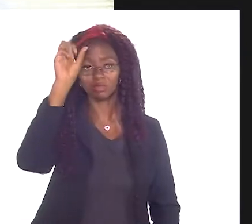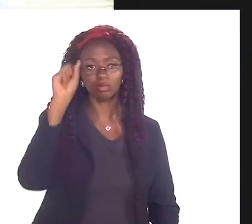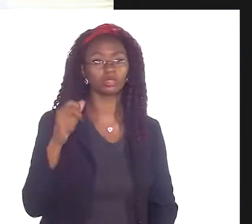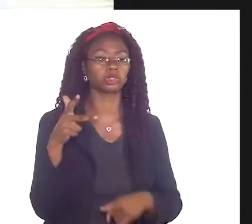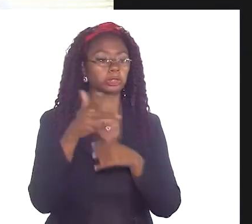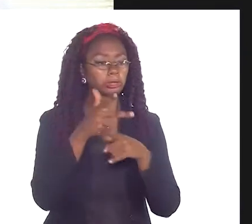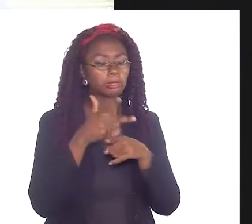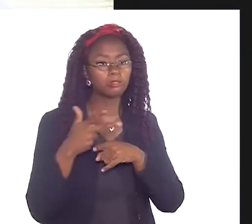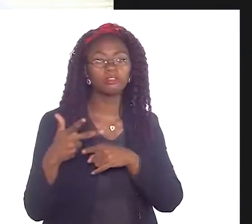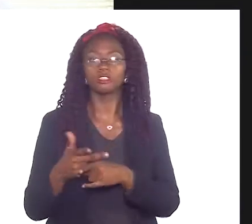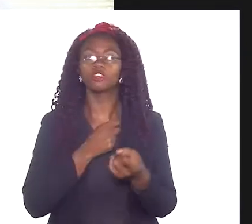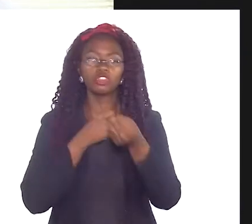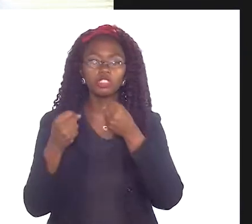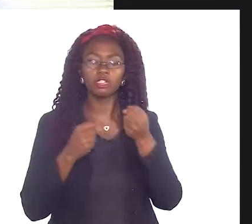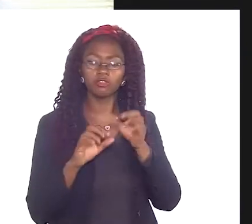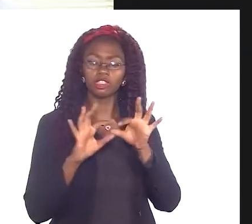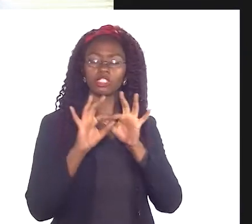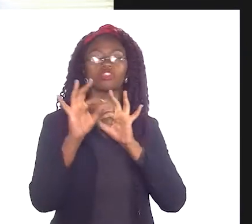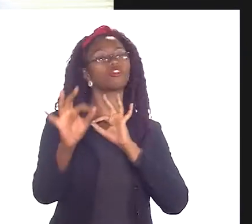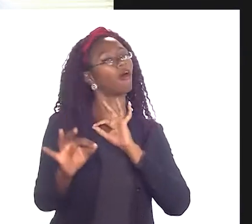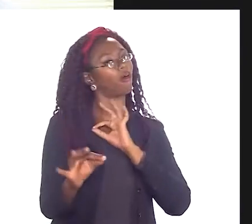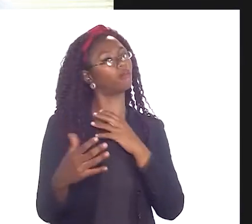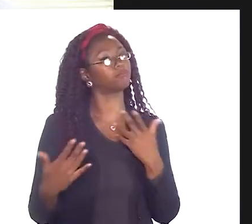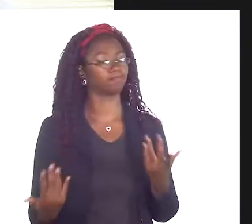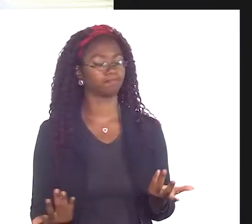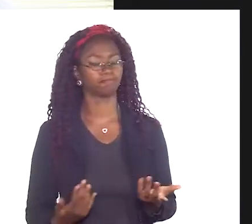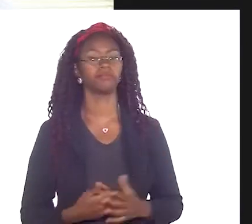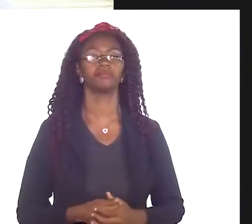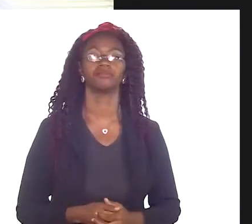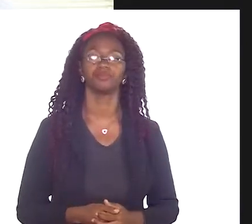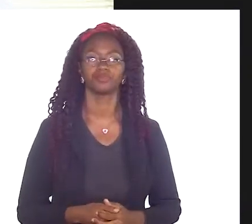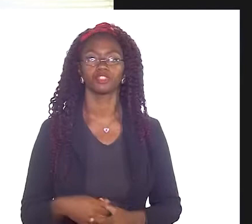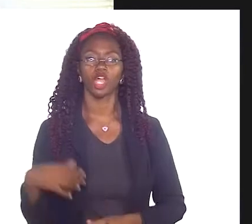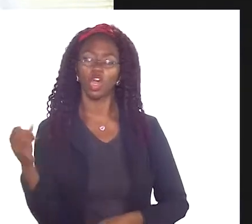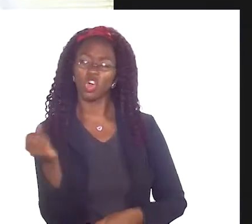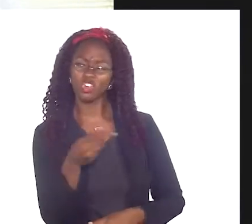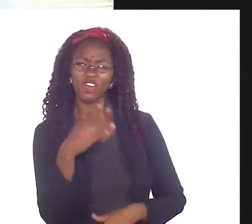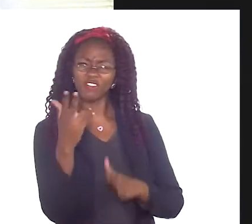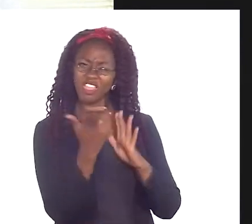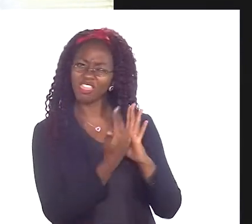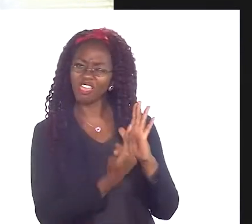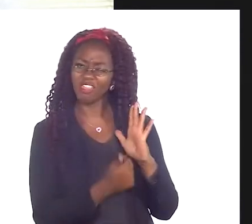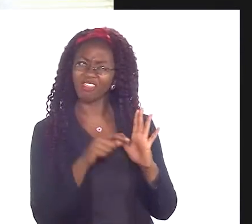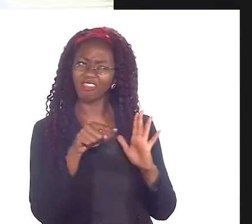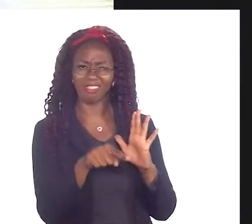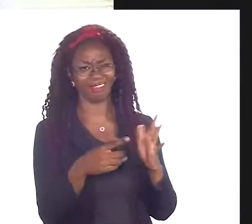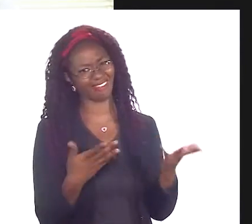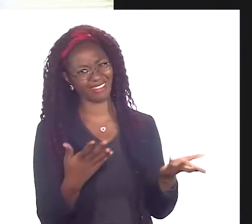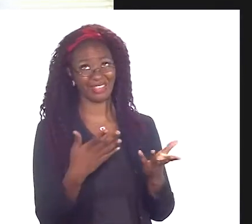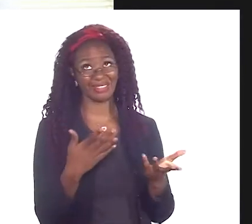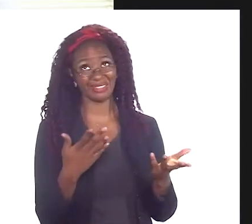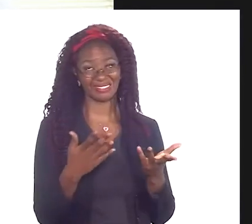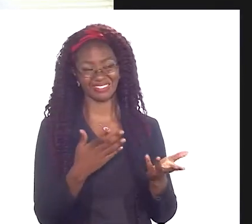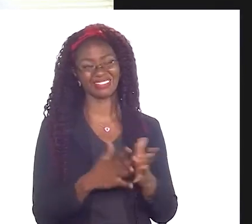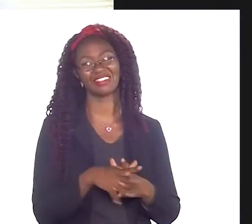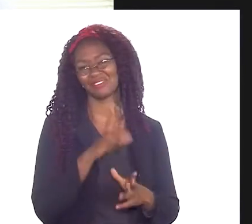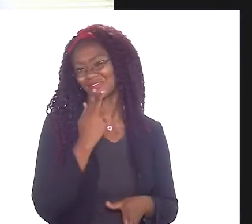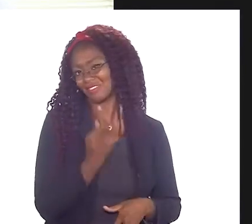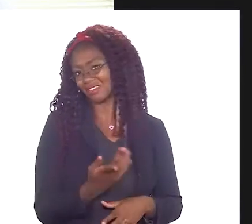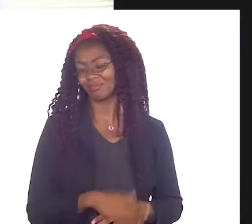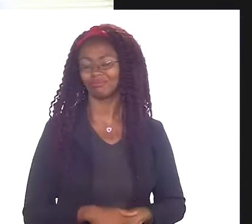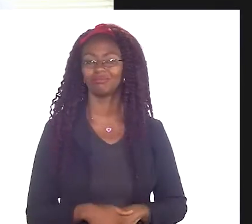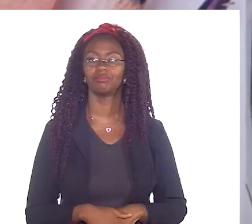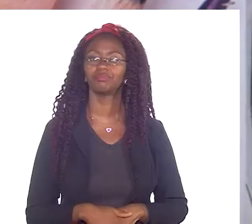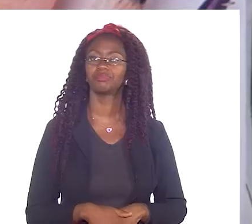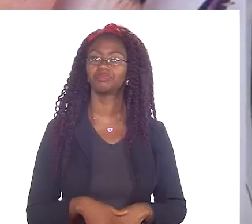videoapresentação, entrevistas à distância, um novo desenho do mercado, vamos dizer assim, né?